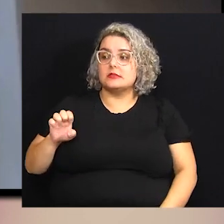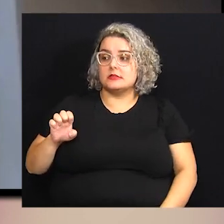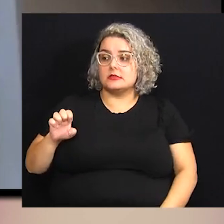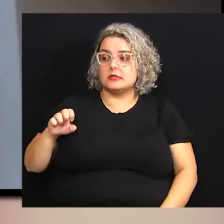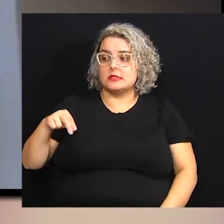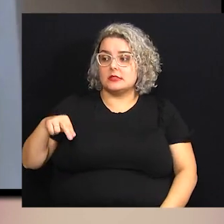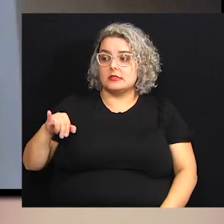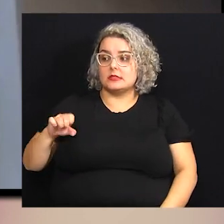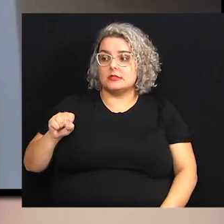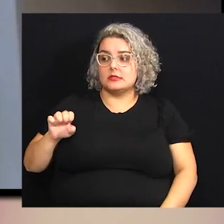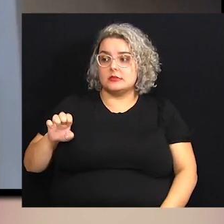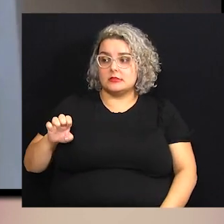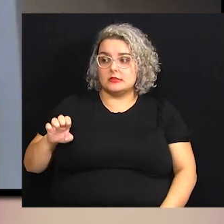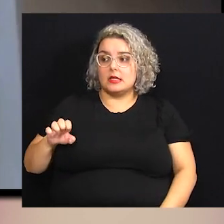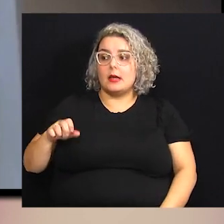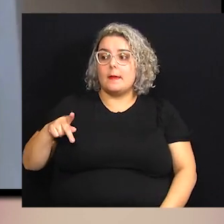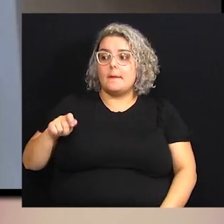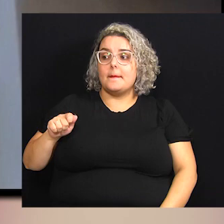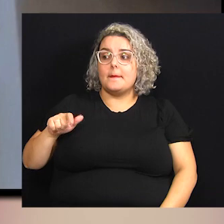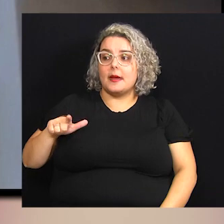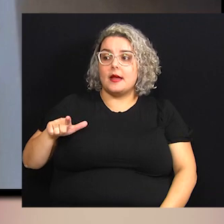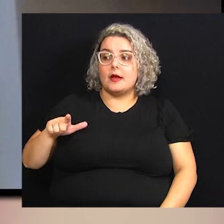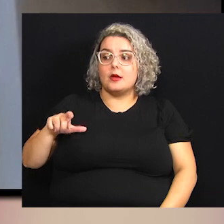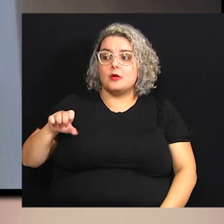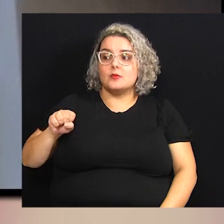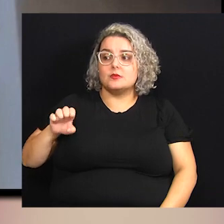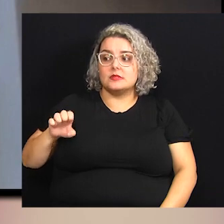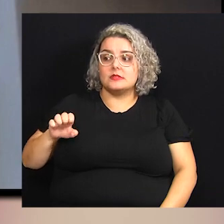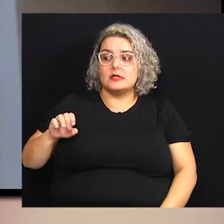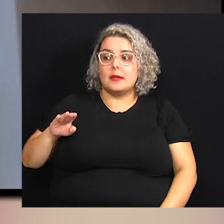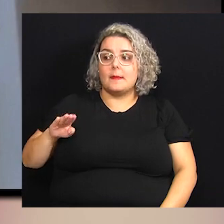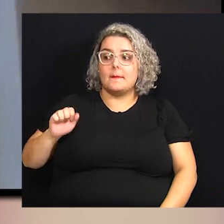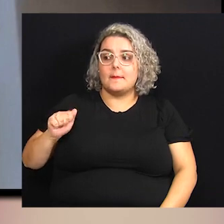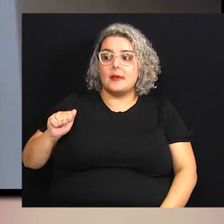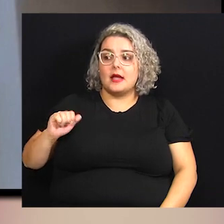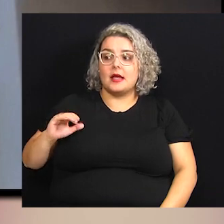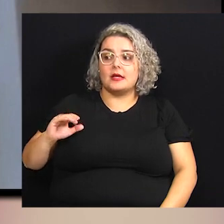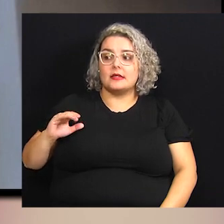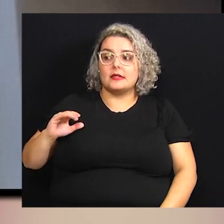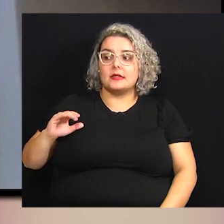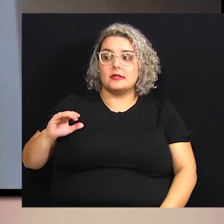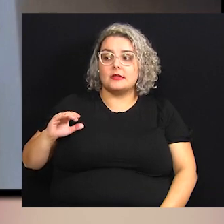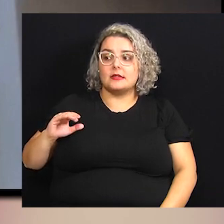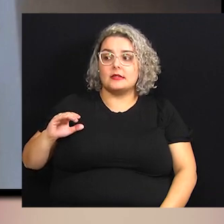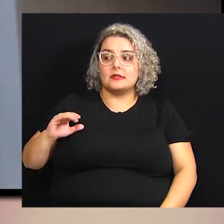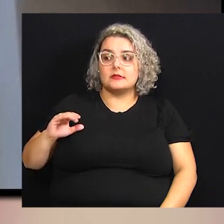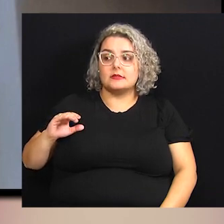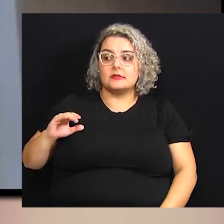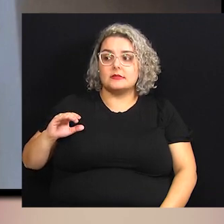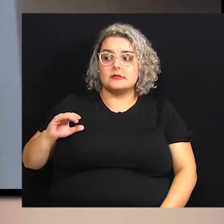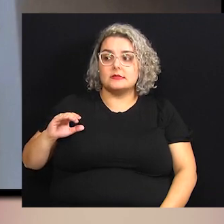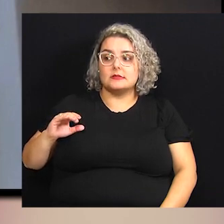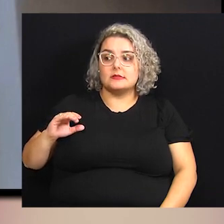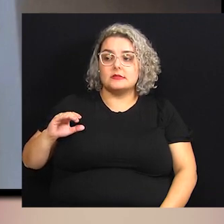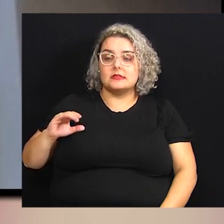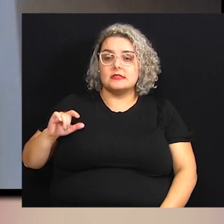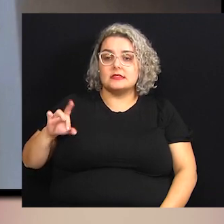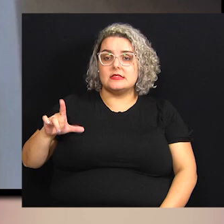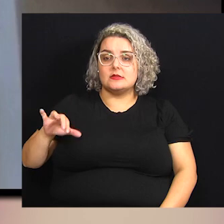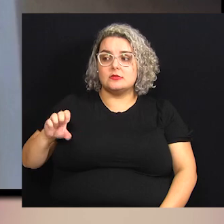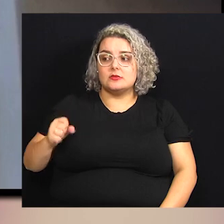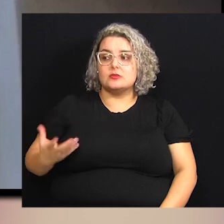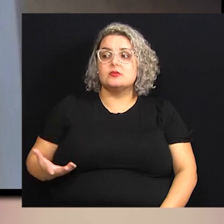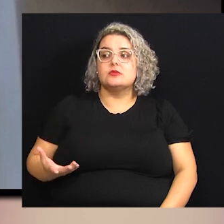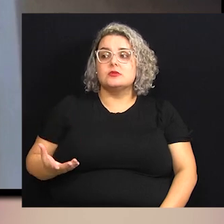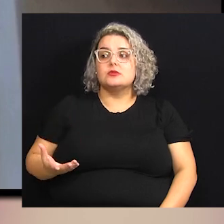gente chama de paucibacilar, que tem poucos bacilos, ou tuberculoide. Nessa forma de hanseníase, você